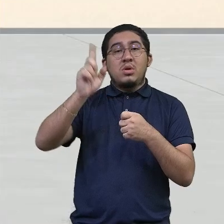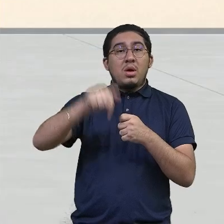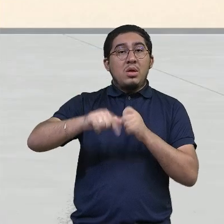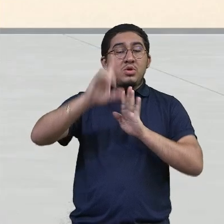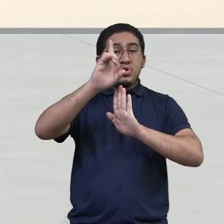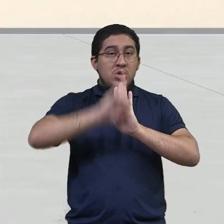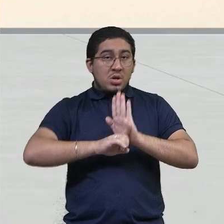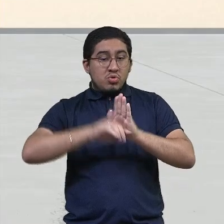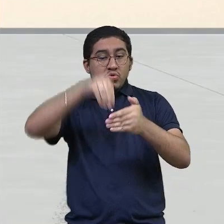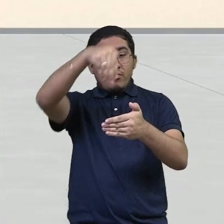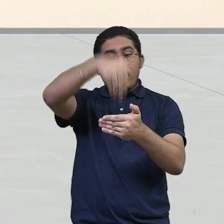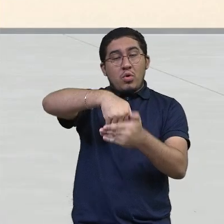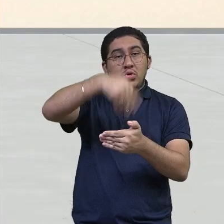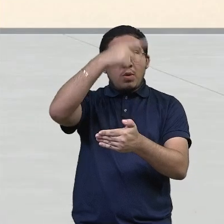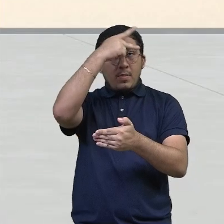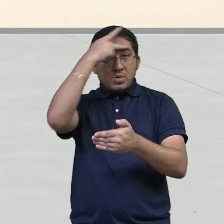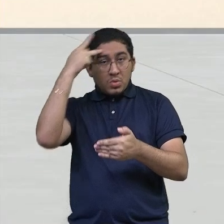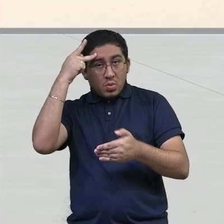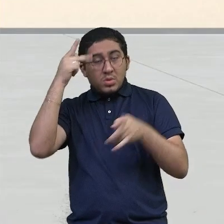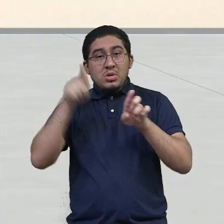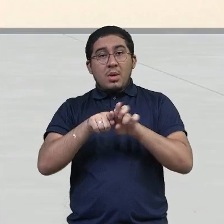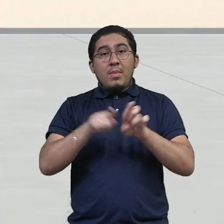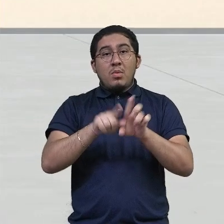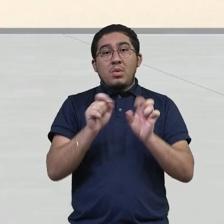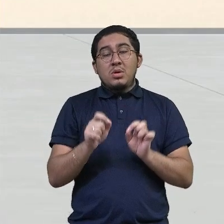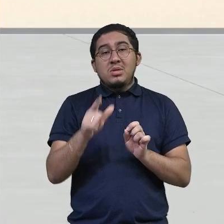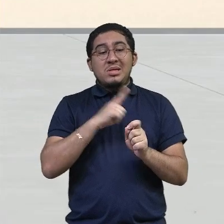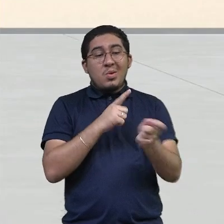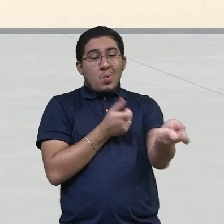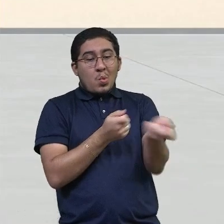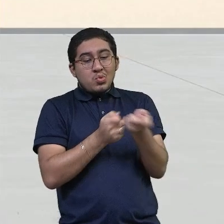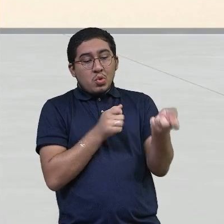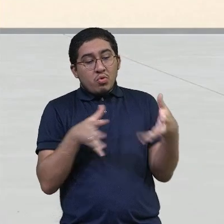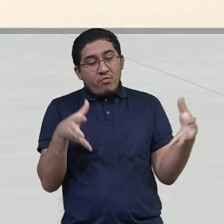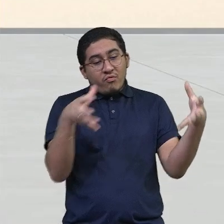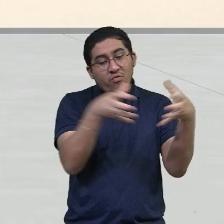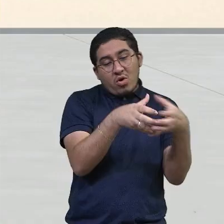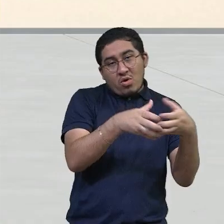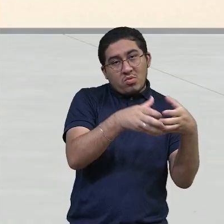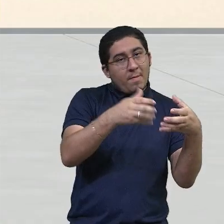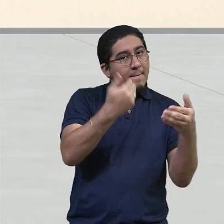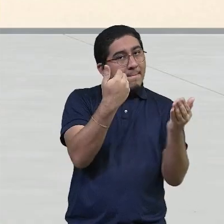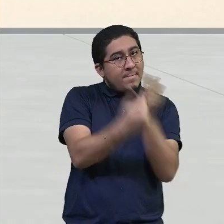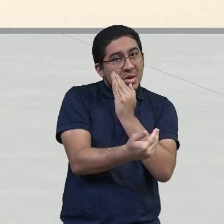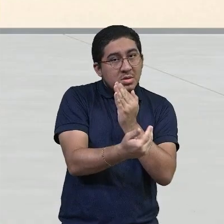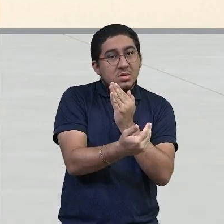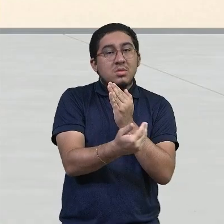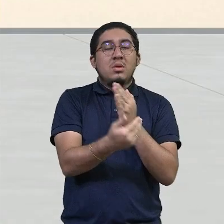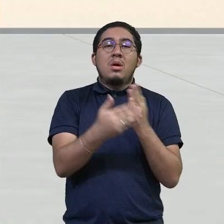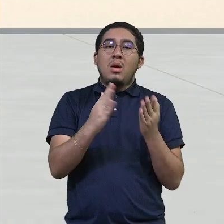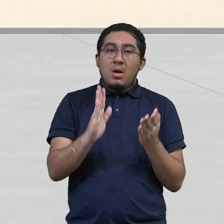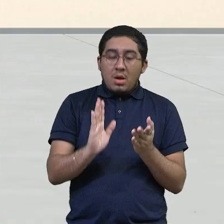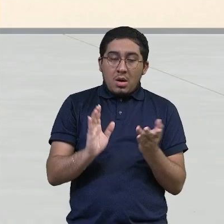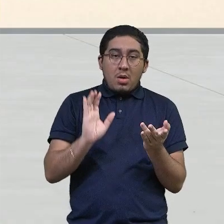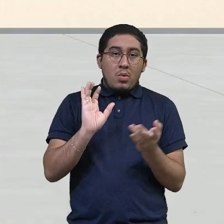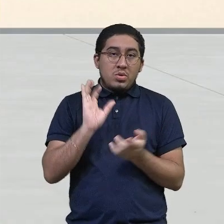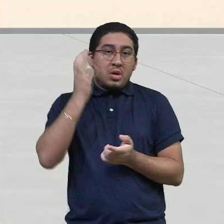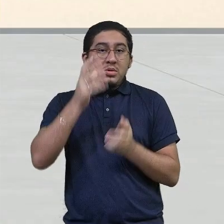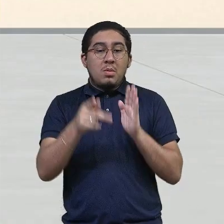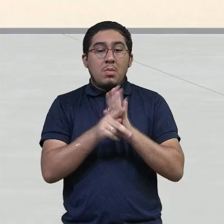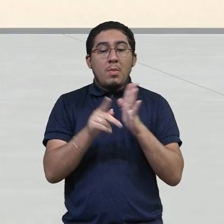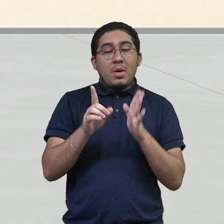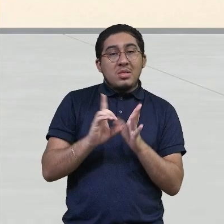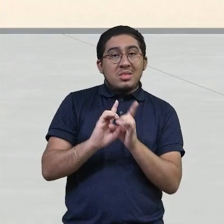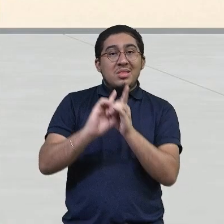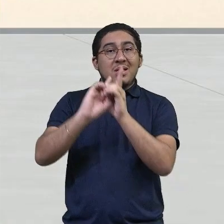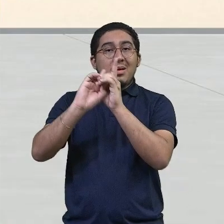eleitorais das pessoas e retirar o poder concentrado nas mãos do governo é o processo de